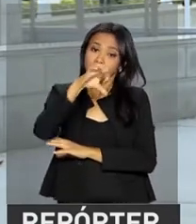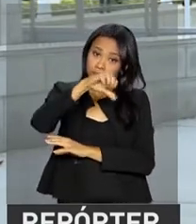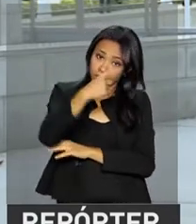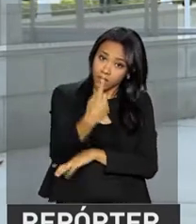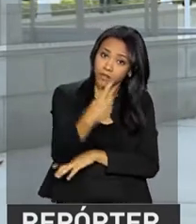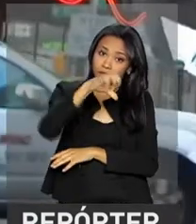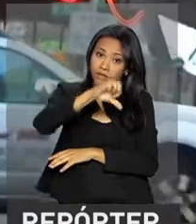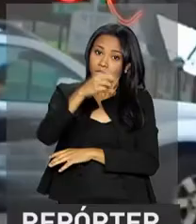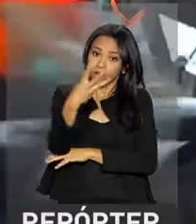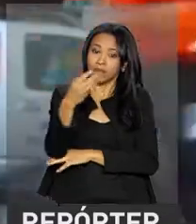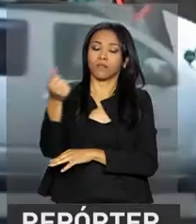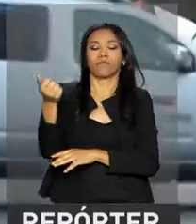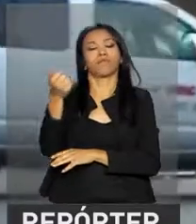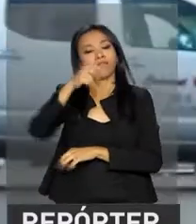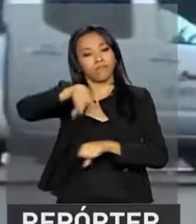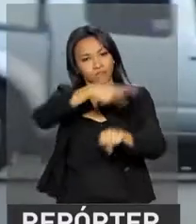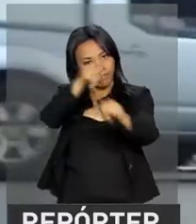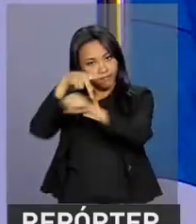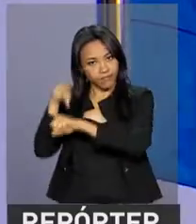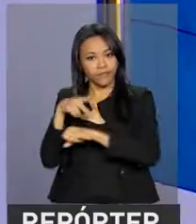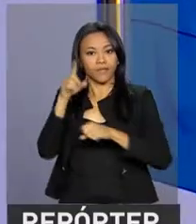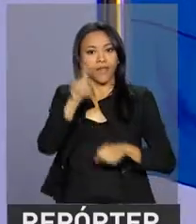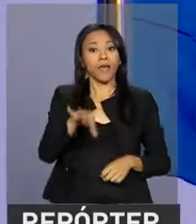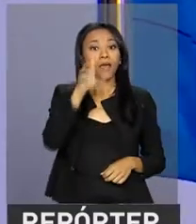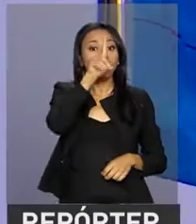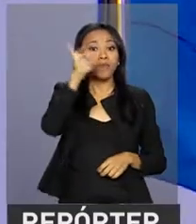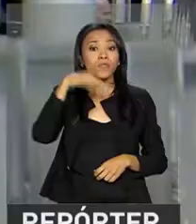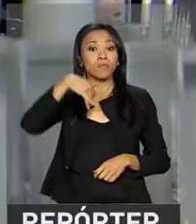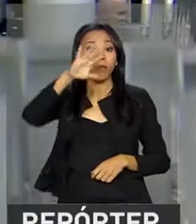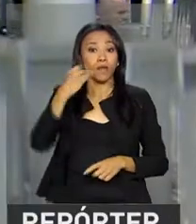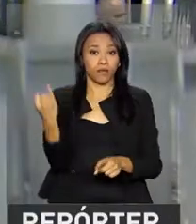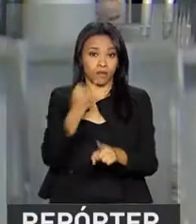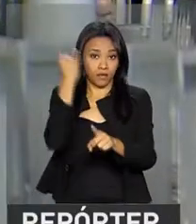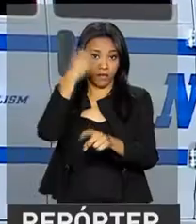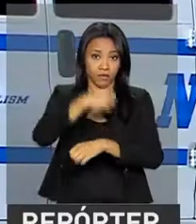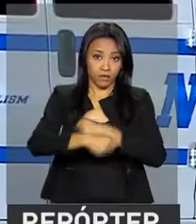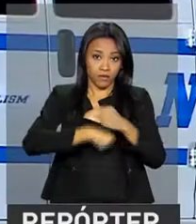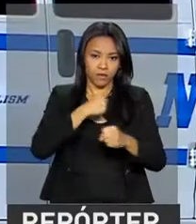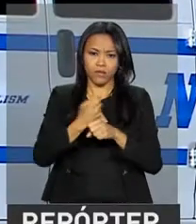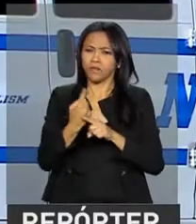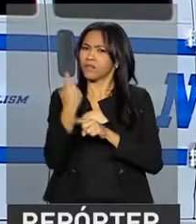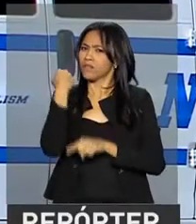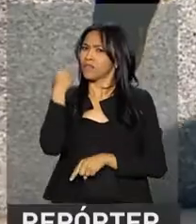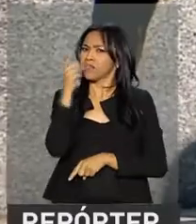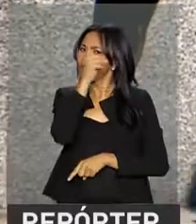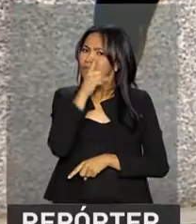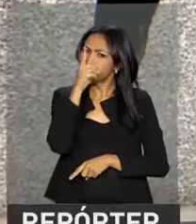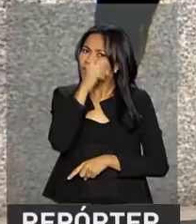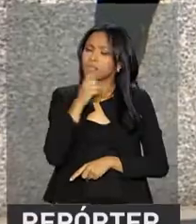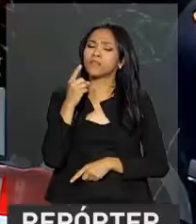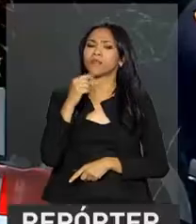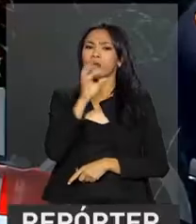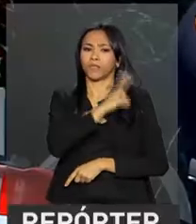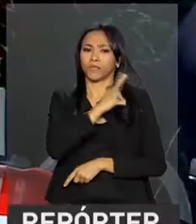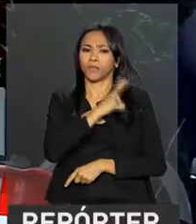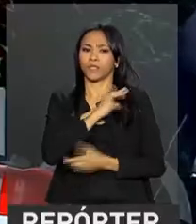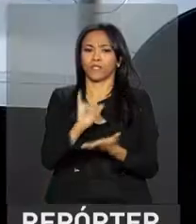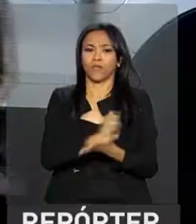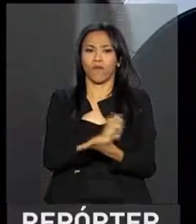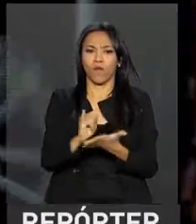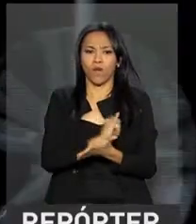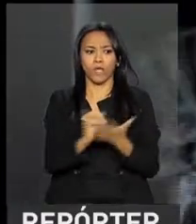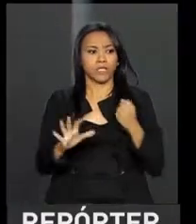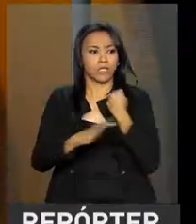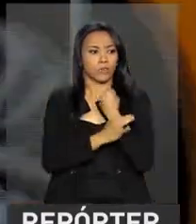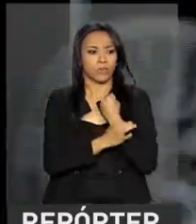da organização. É o dia mais importante do ano para as Nações Unidas. E desde o domingo, a polícia de Nova York já está reforçando a segurança,